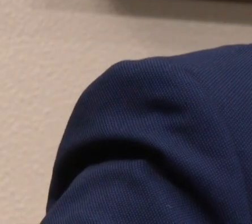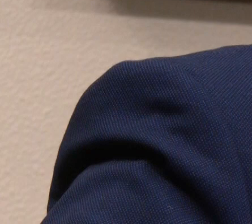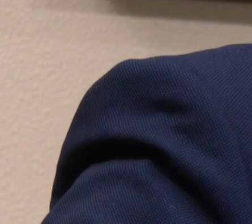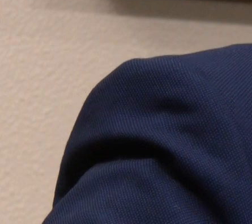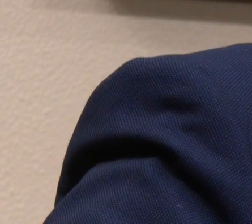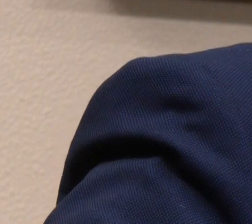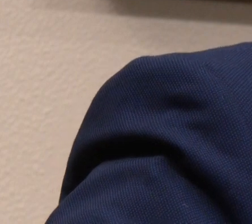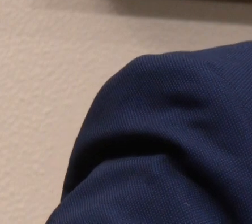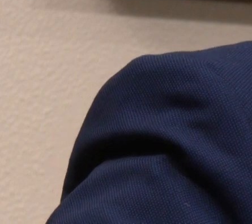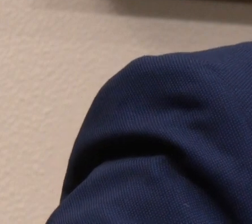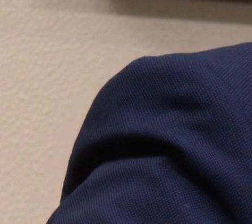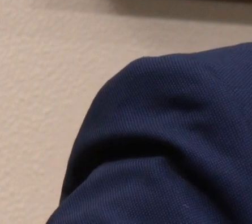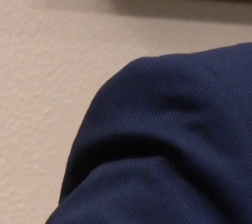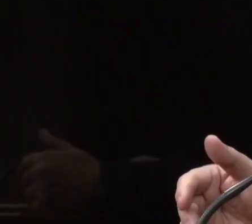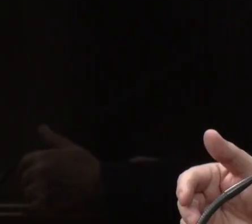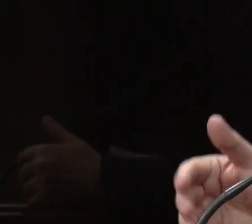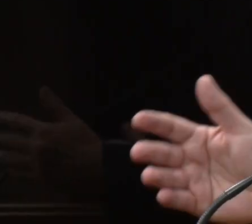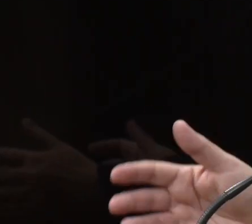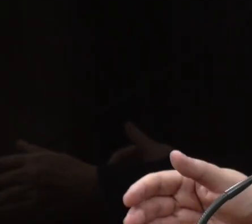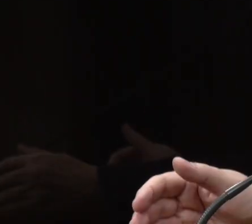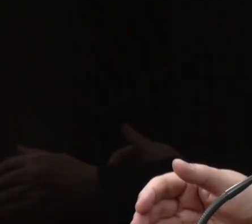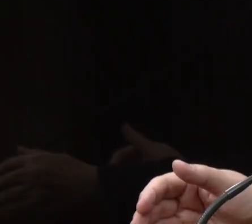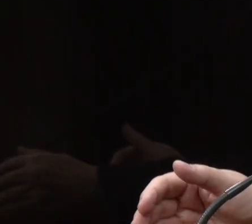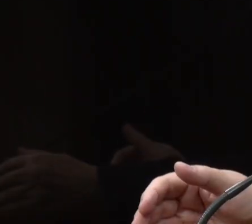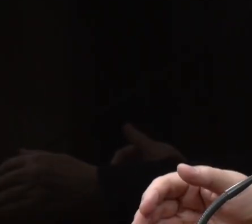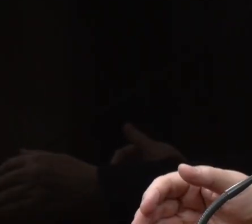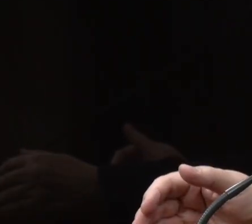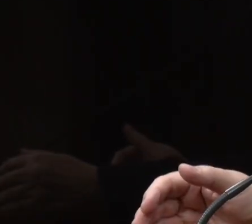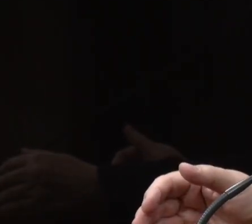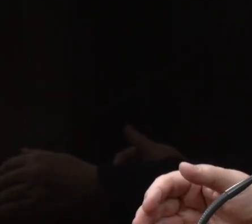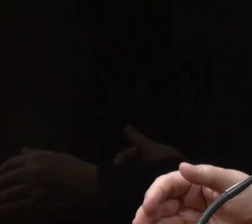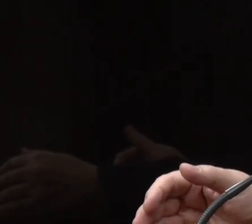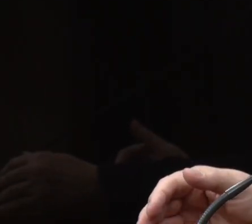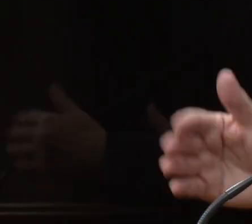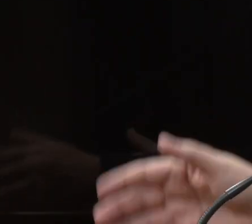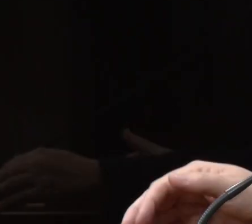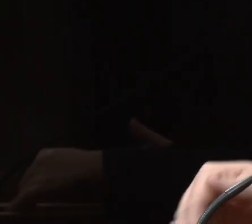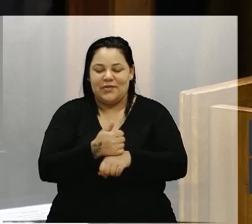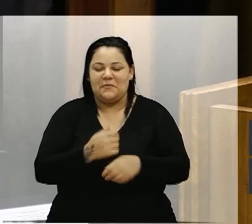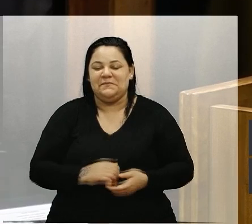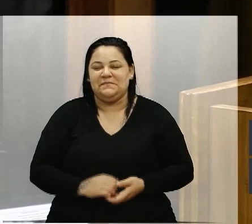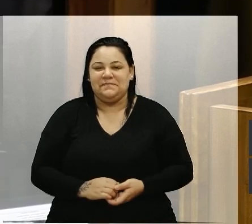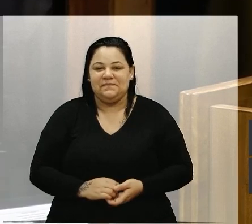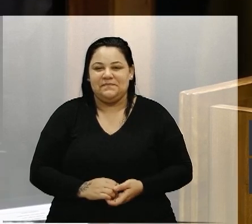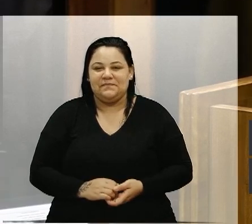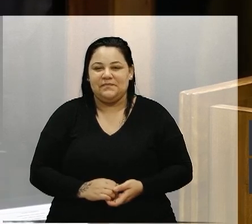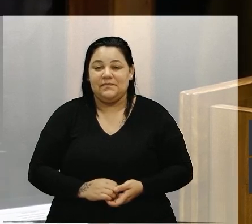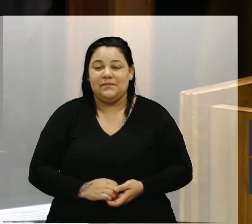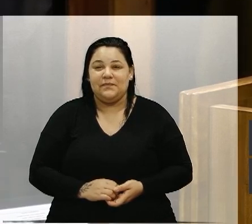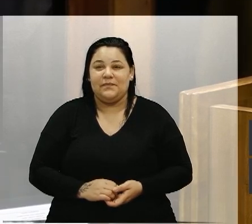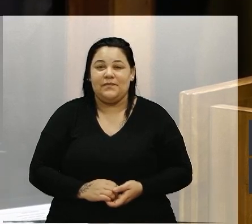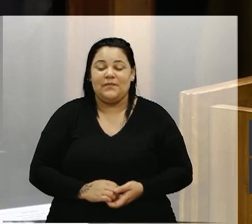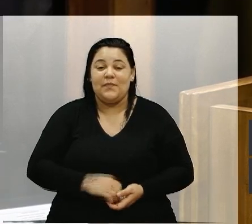que mais de 250 mil alunos participaram de cursos profissionalizantes no Senai. Para termos